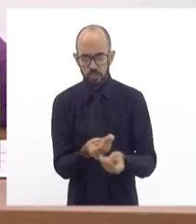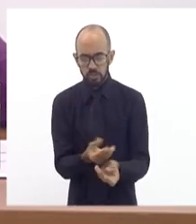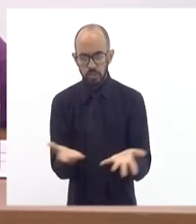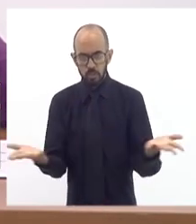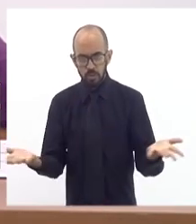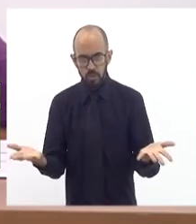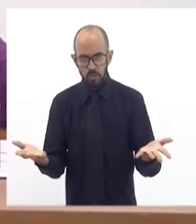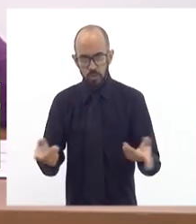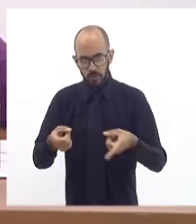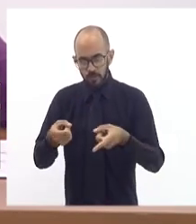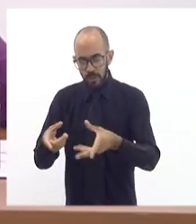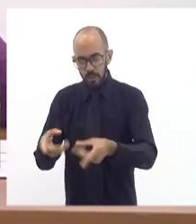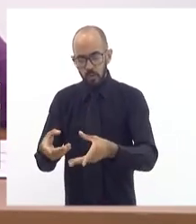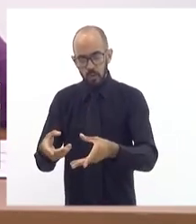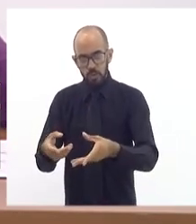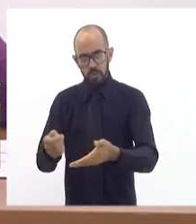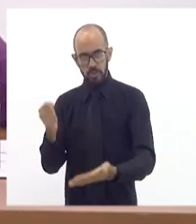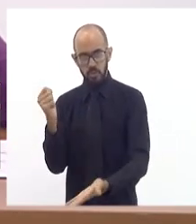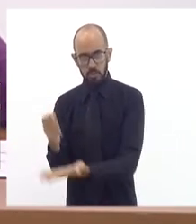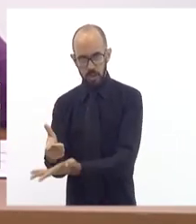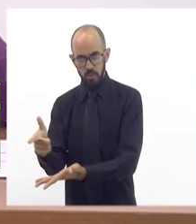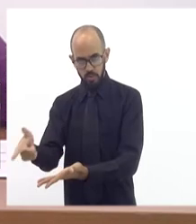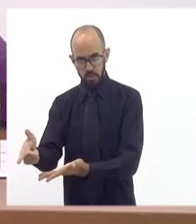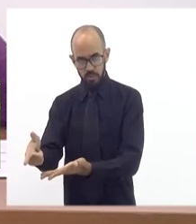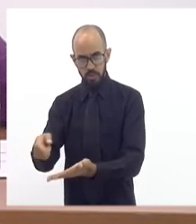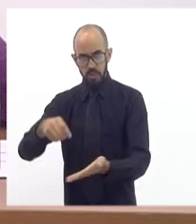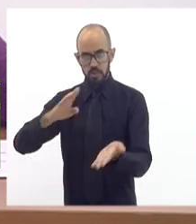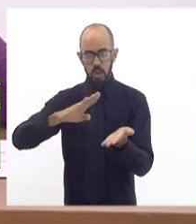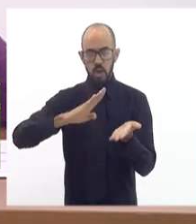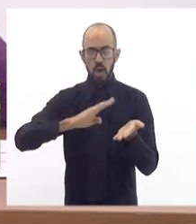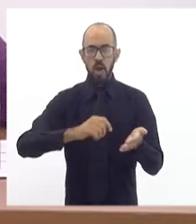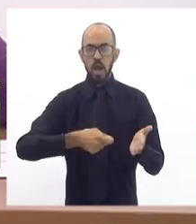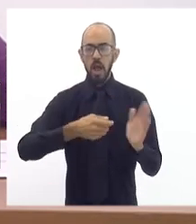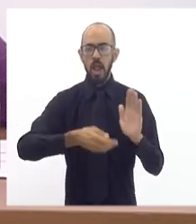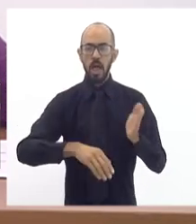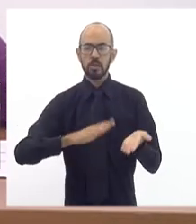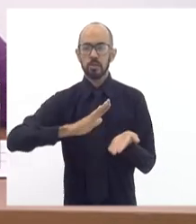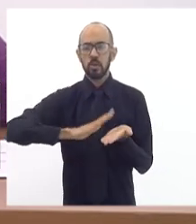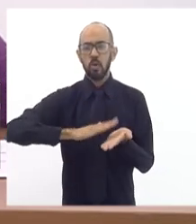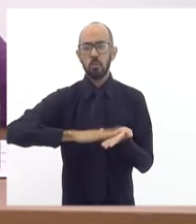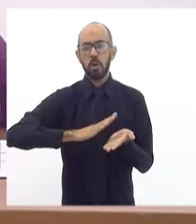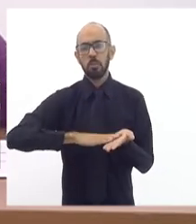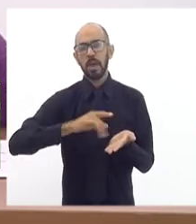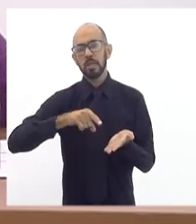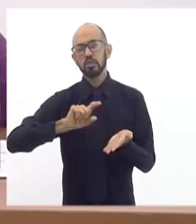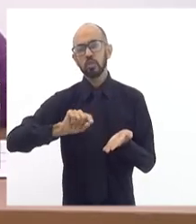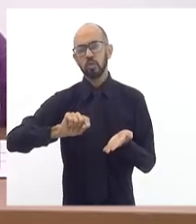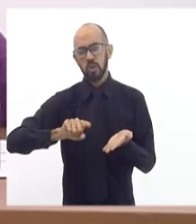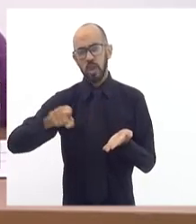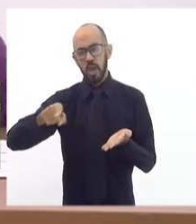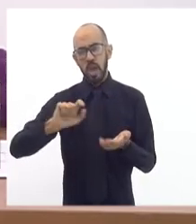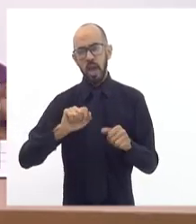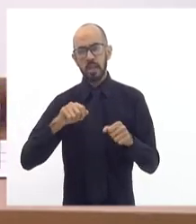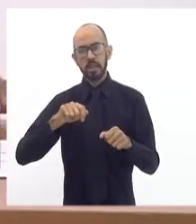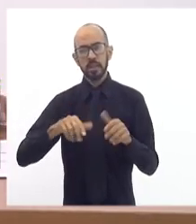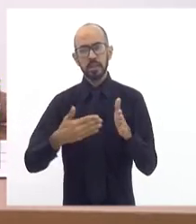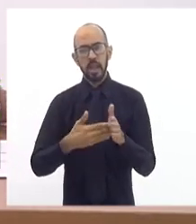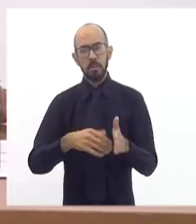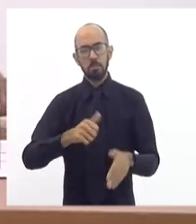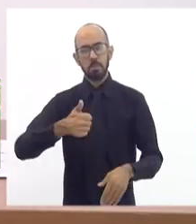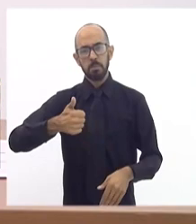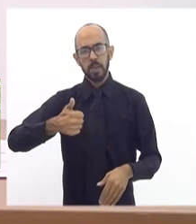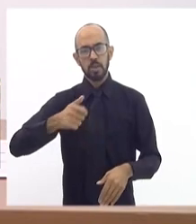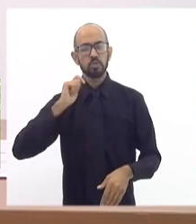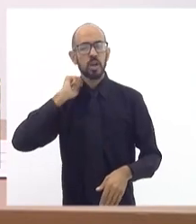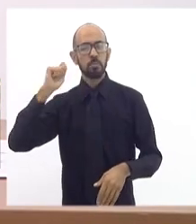comercializadores e consumidores por meio do qual se obriga a garantir o início da operação das termelétricas todo dia primeiro.de abril de